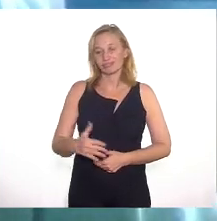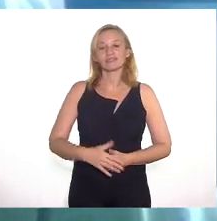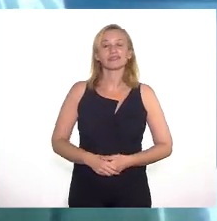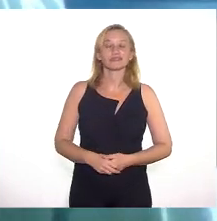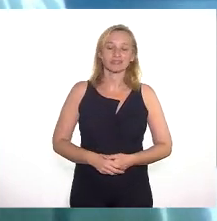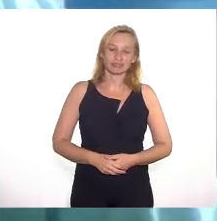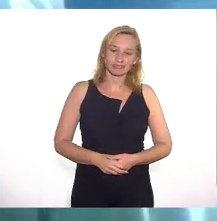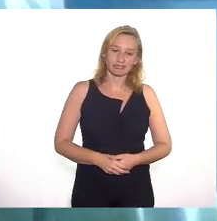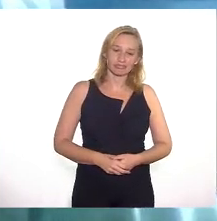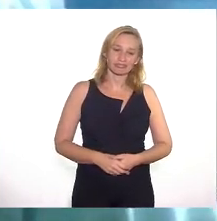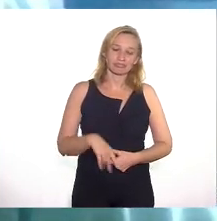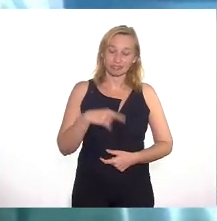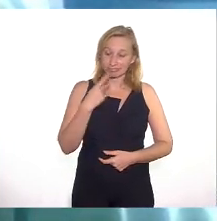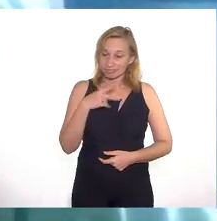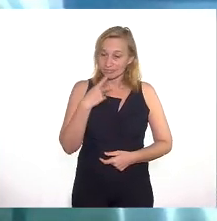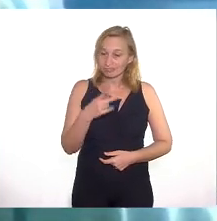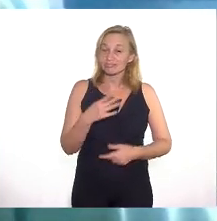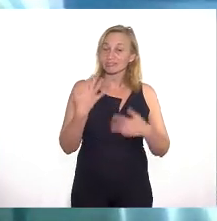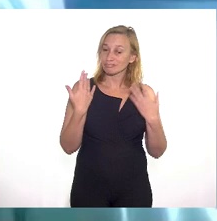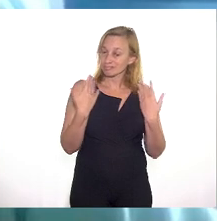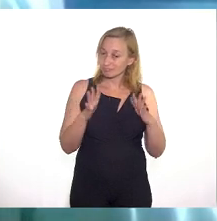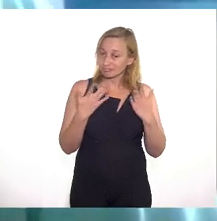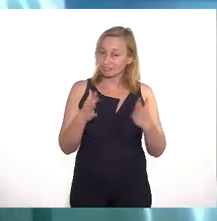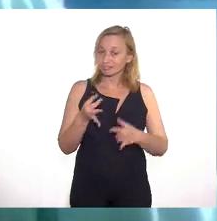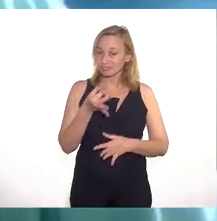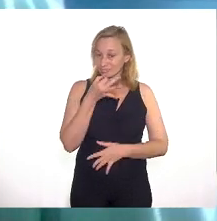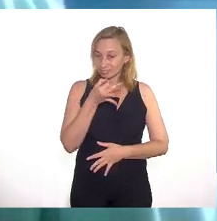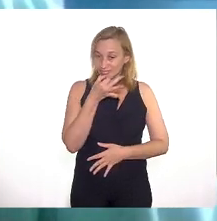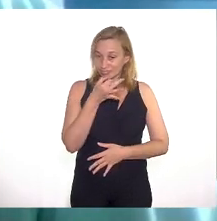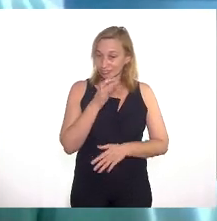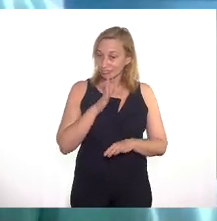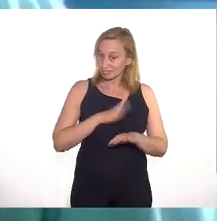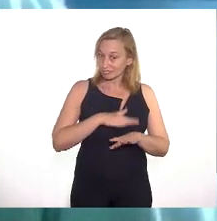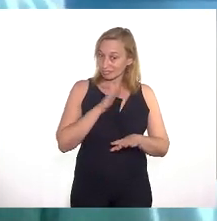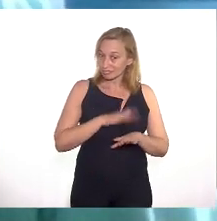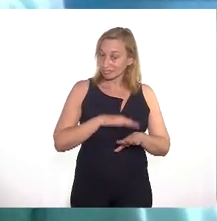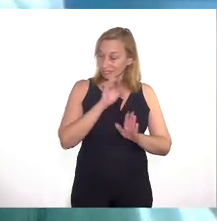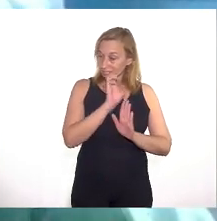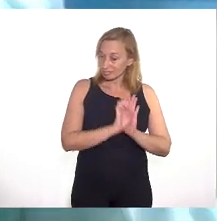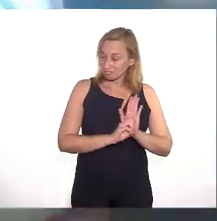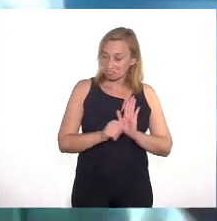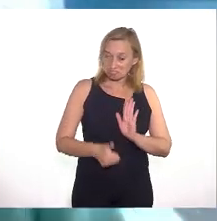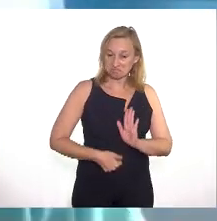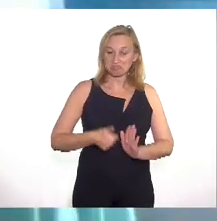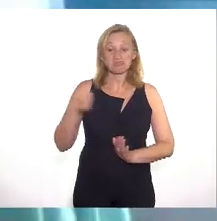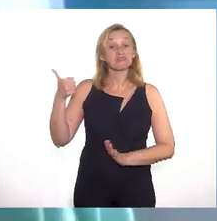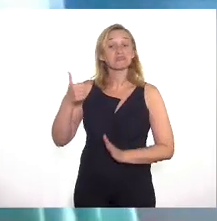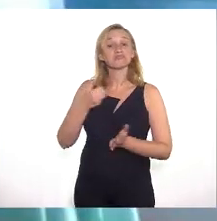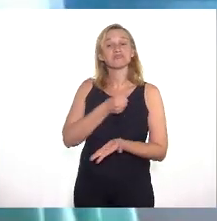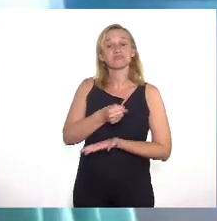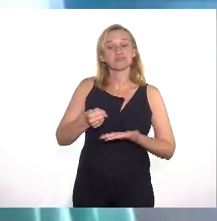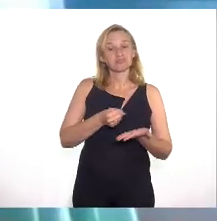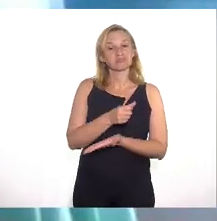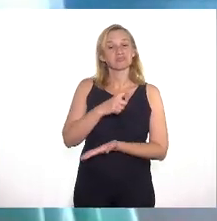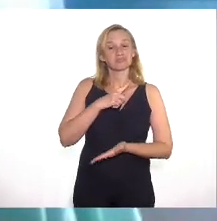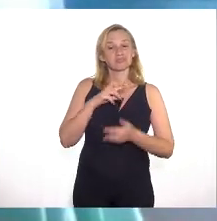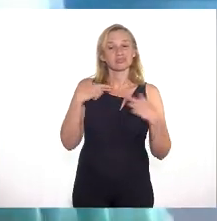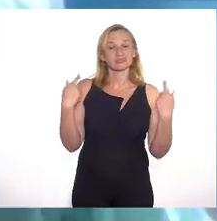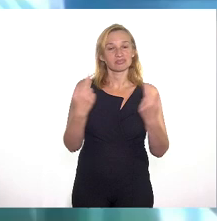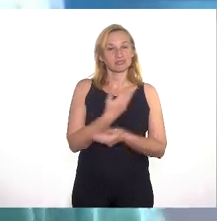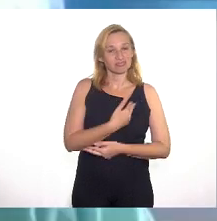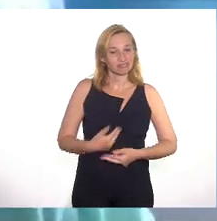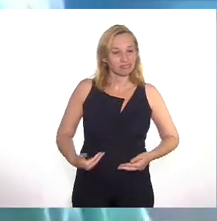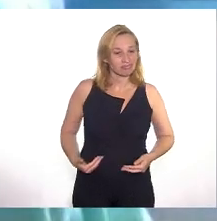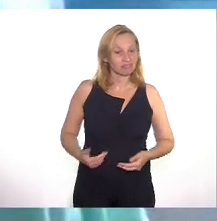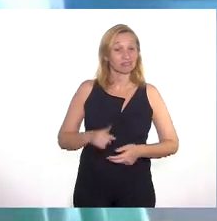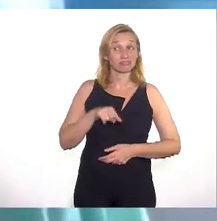pelos pareceres, pelos elogios, pela sugestão. Quanto mais emenda, melhor. Mais base para audiência pública. Depois